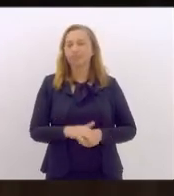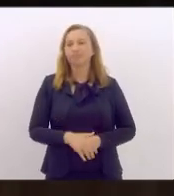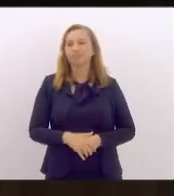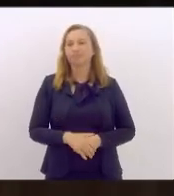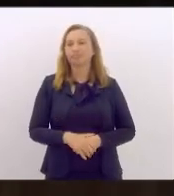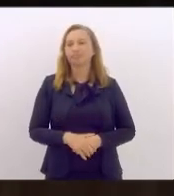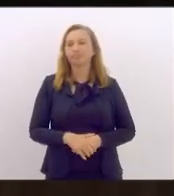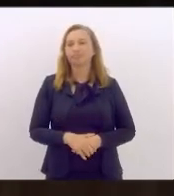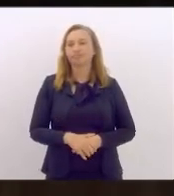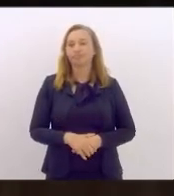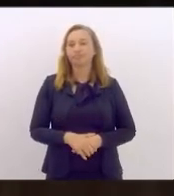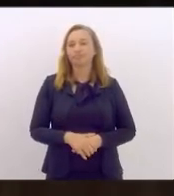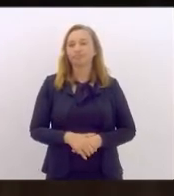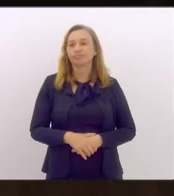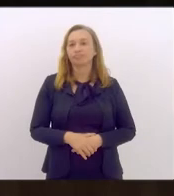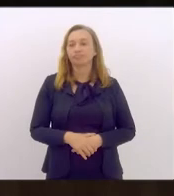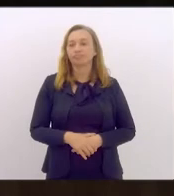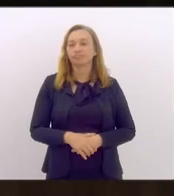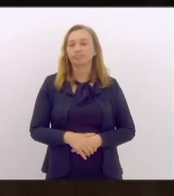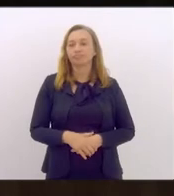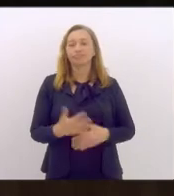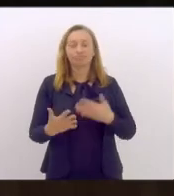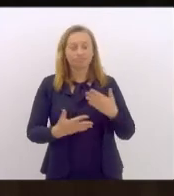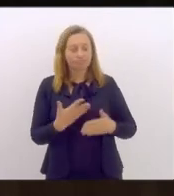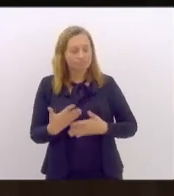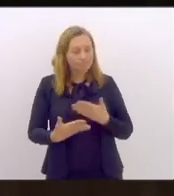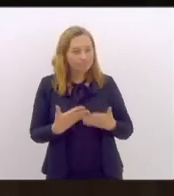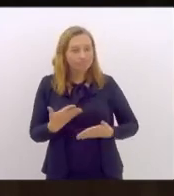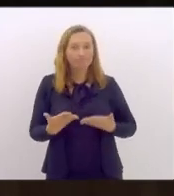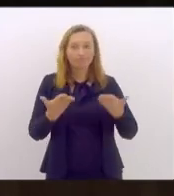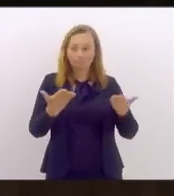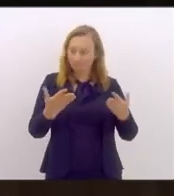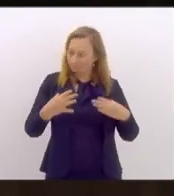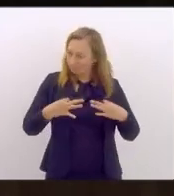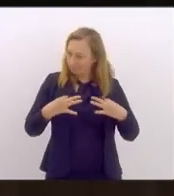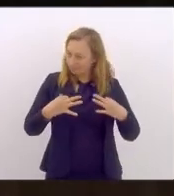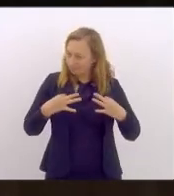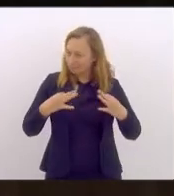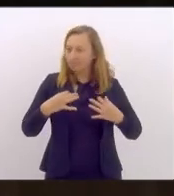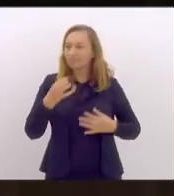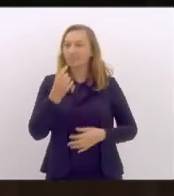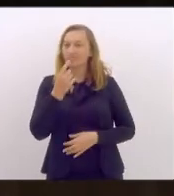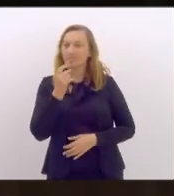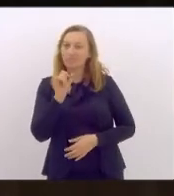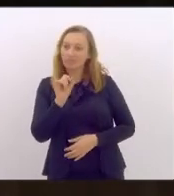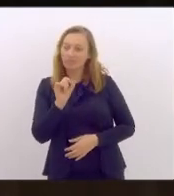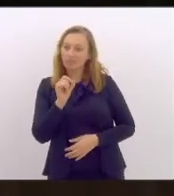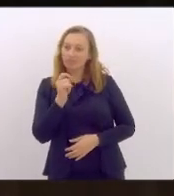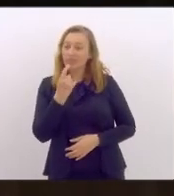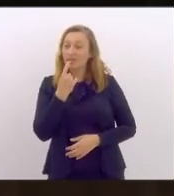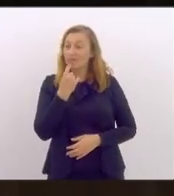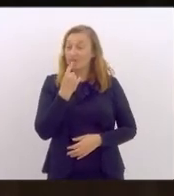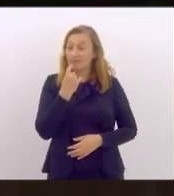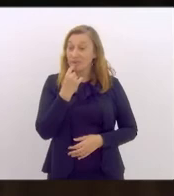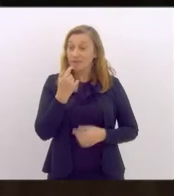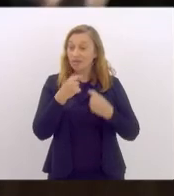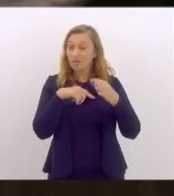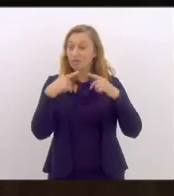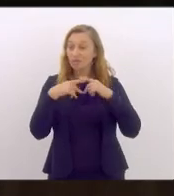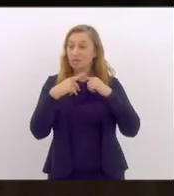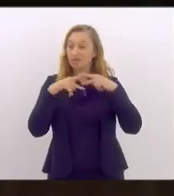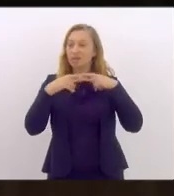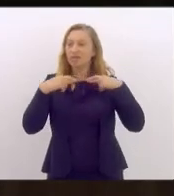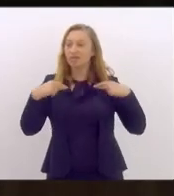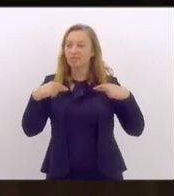esse essa graça né com a sua com seu Blazer vermelho é sua gravata mas lembrar